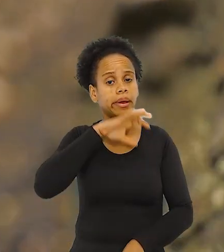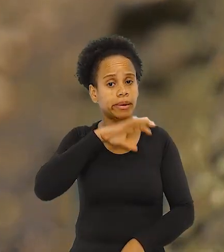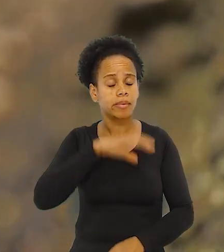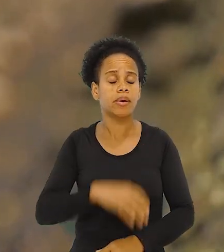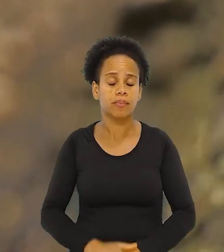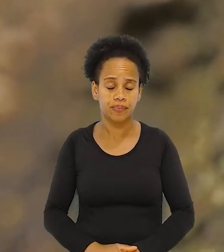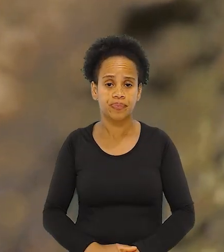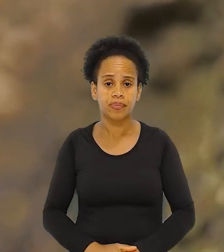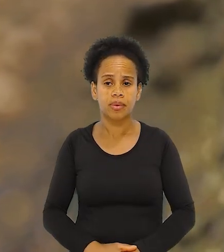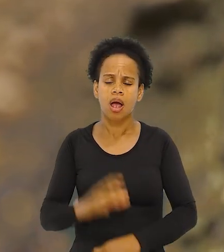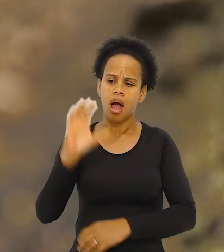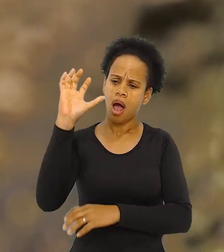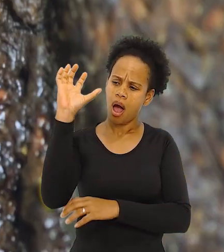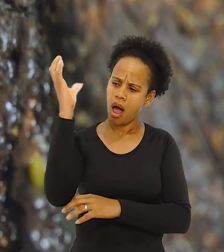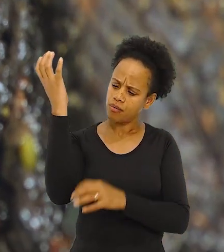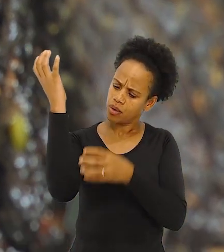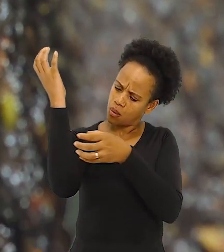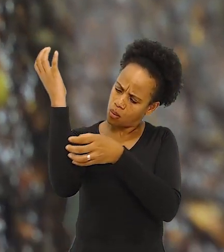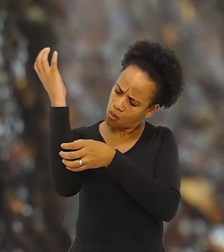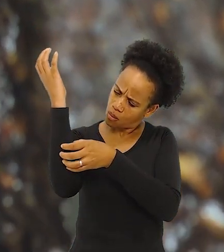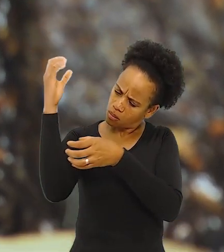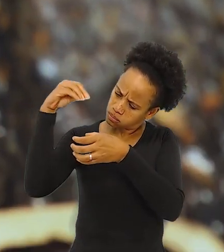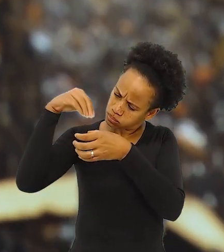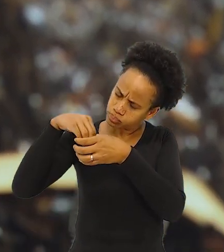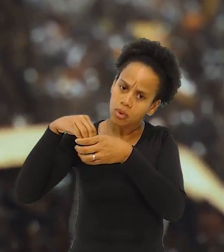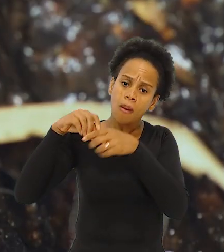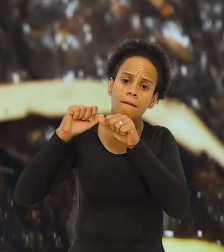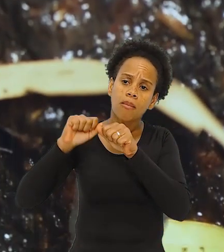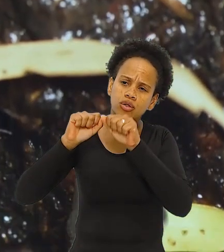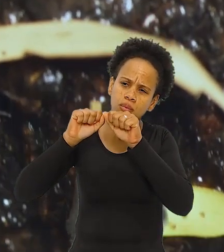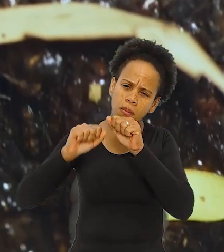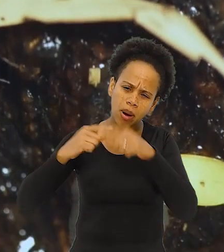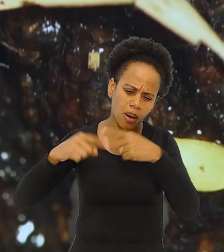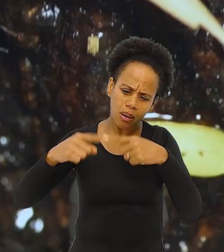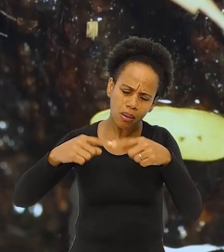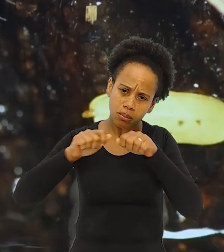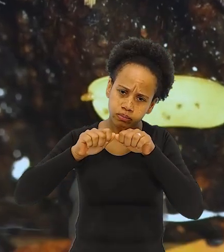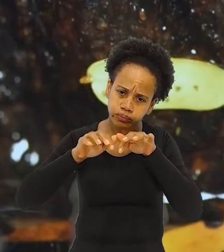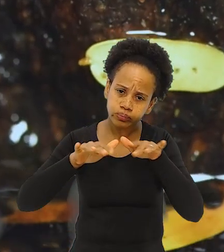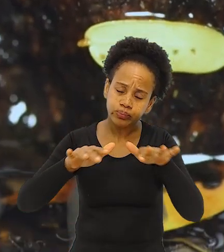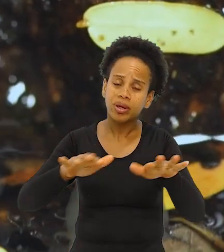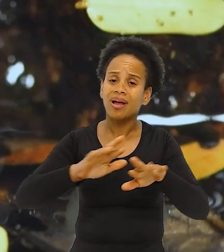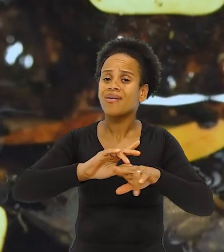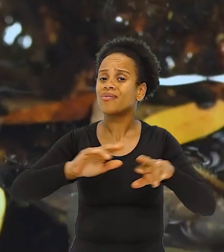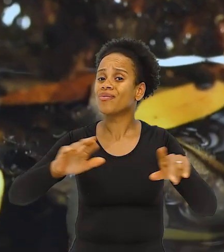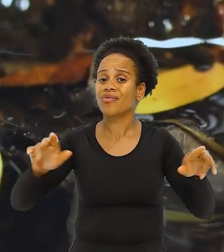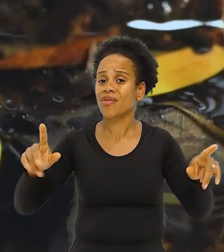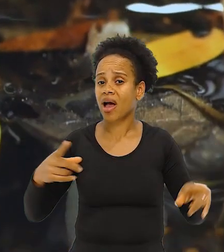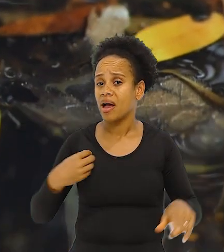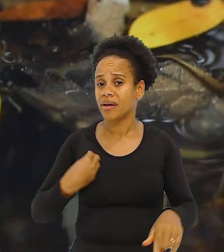Nesses ocos de árvore, podem se proliferar e mesmo se abrigar diversas espécies de